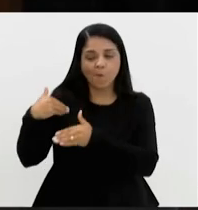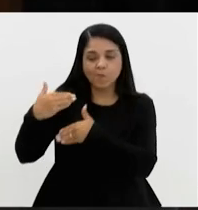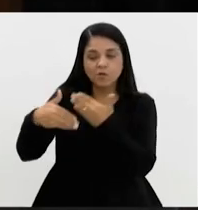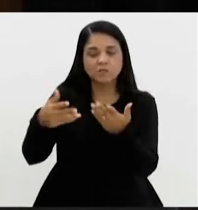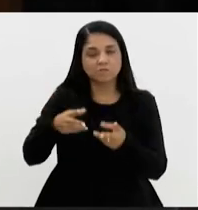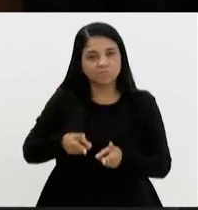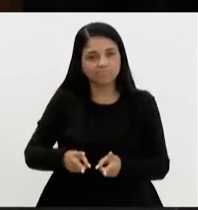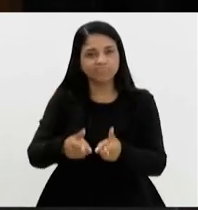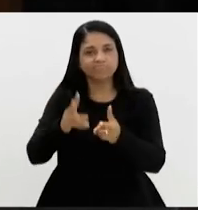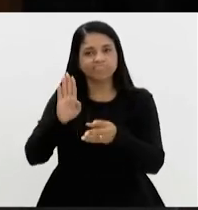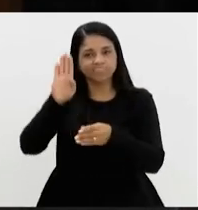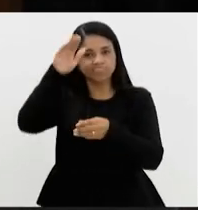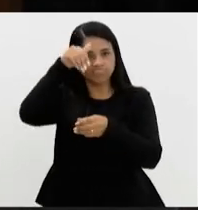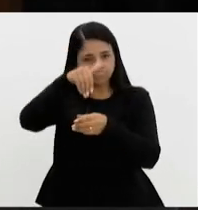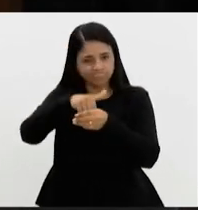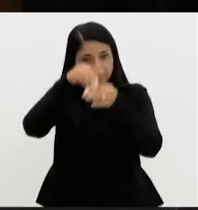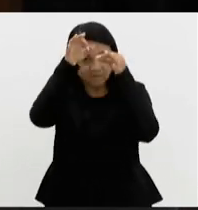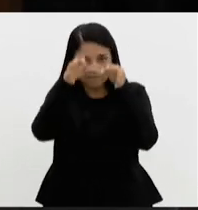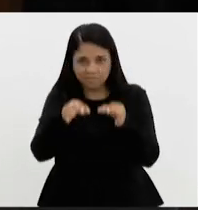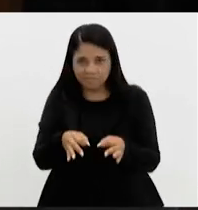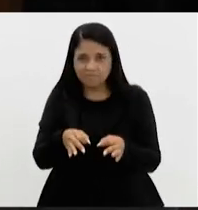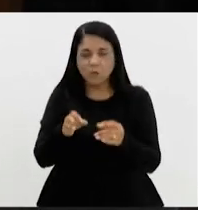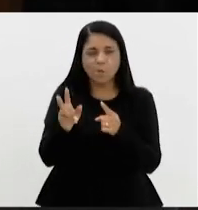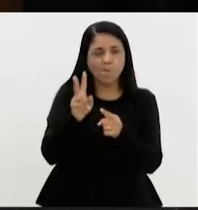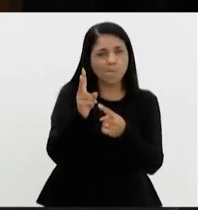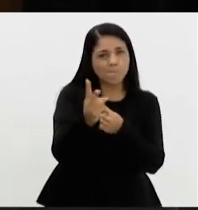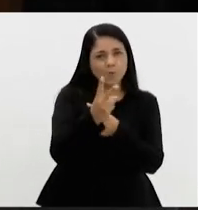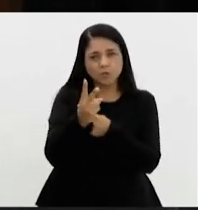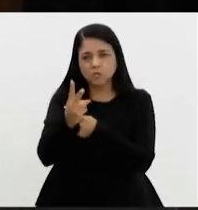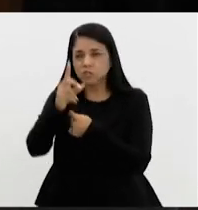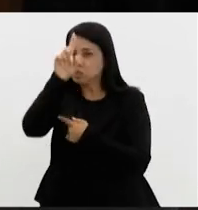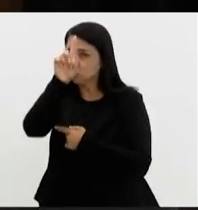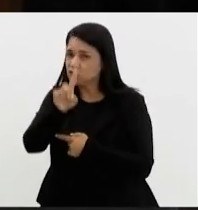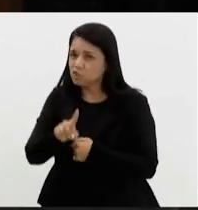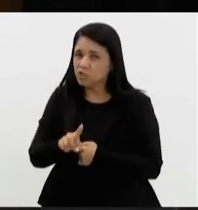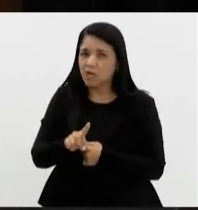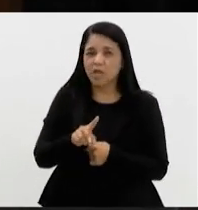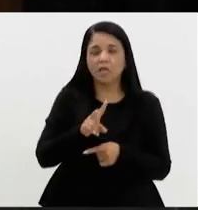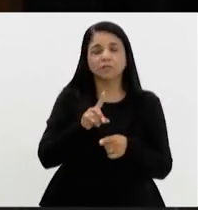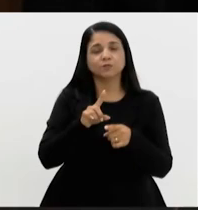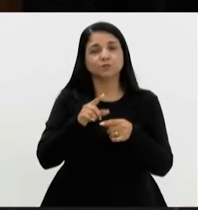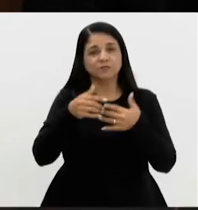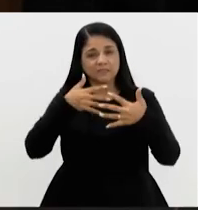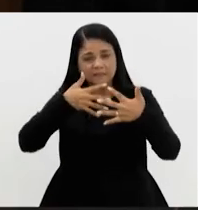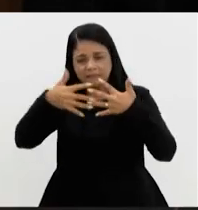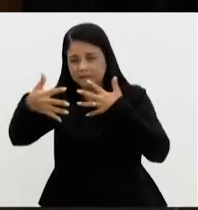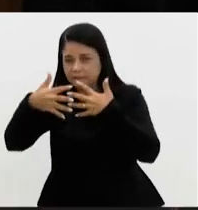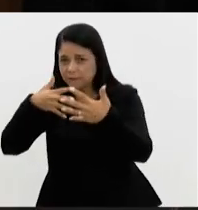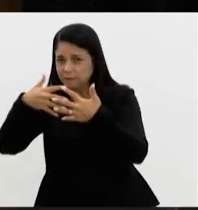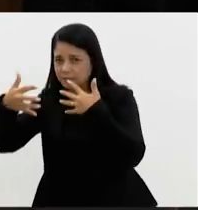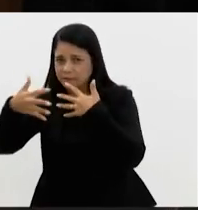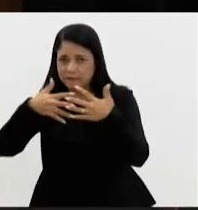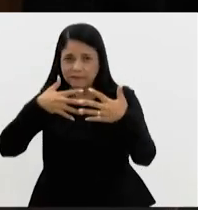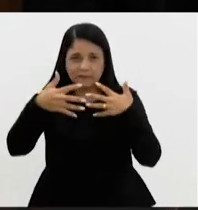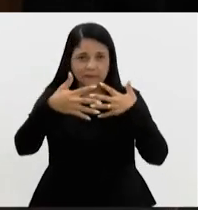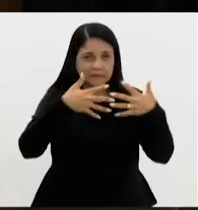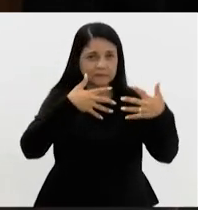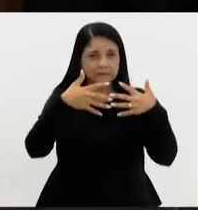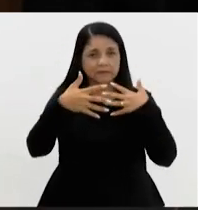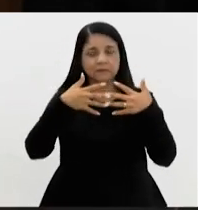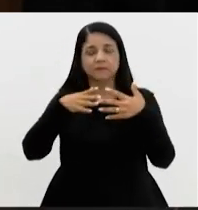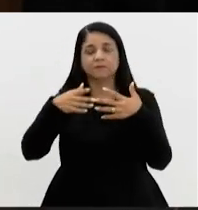eleitoral escorreito eh proteger direitos fundamentais e dar transparência ao nosso ao ao